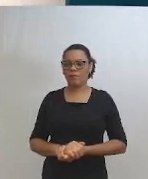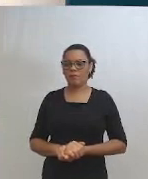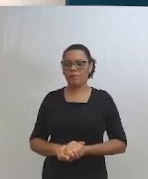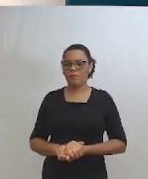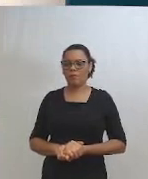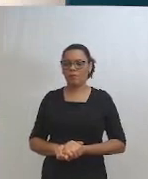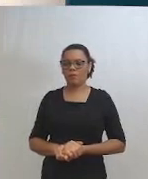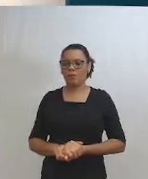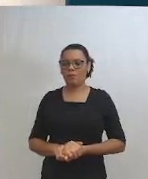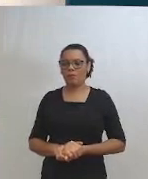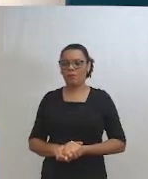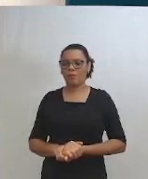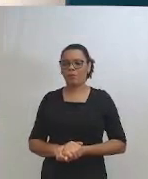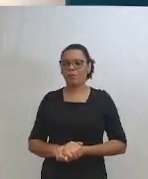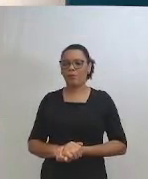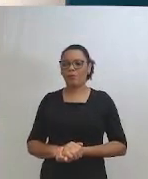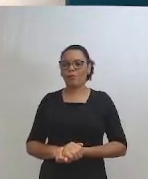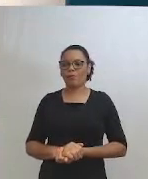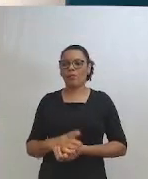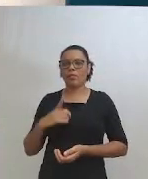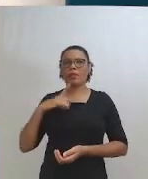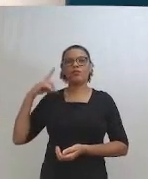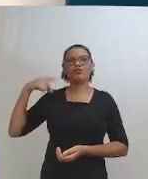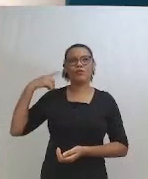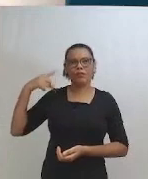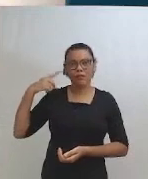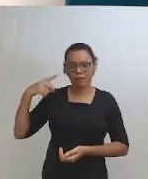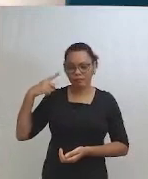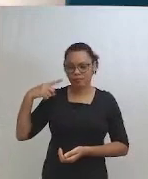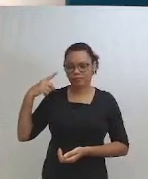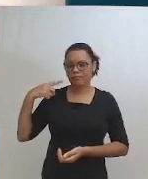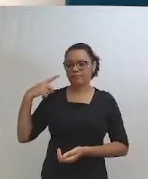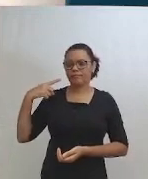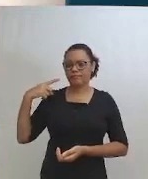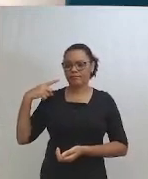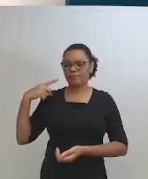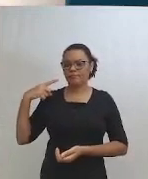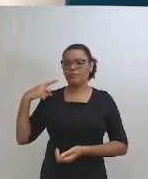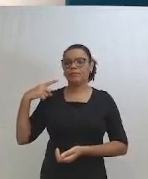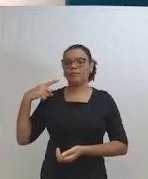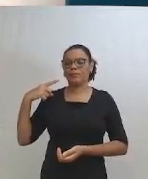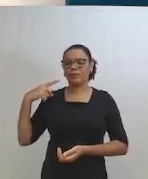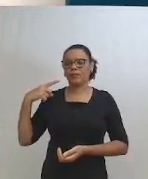Sustentação oral pelo doutor Henrique Marcula Lima.